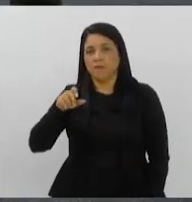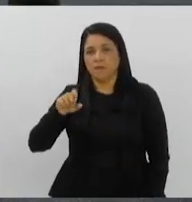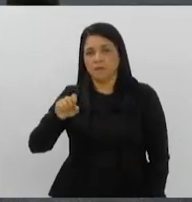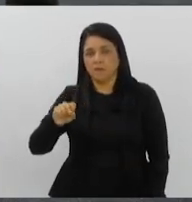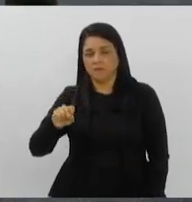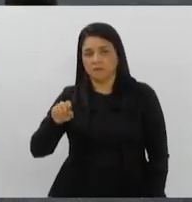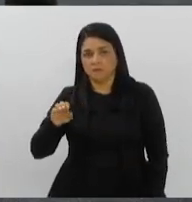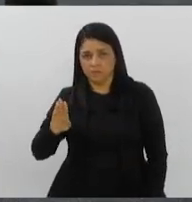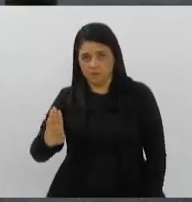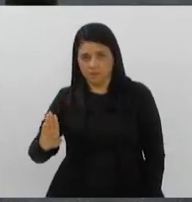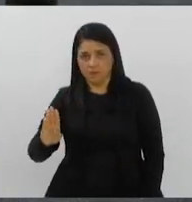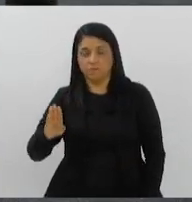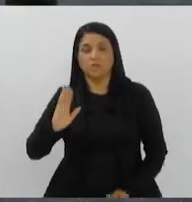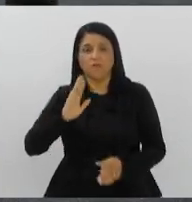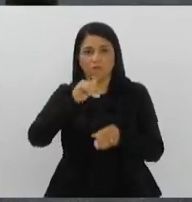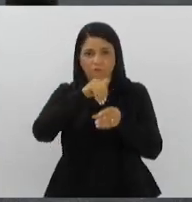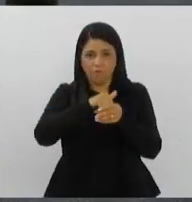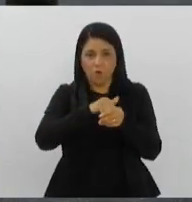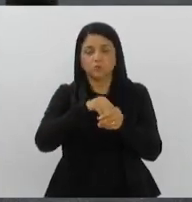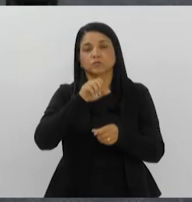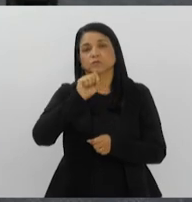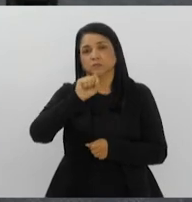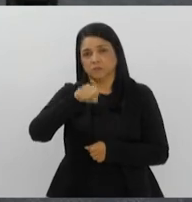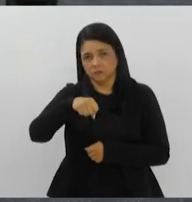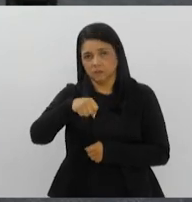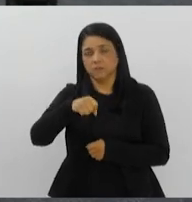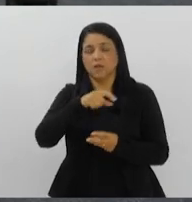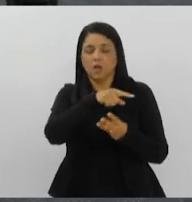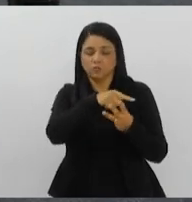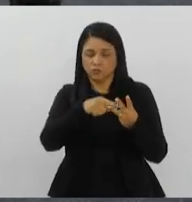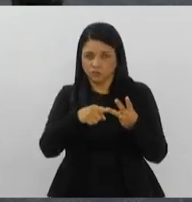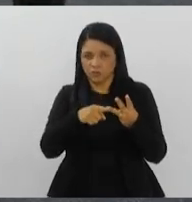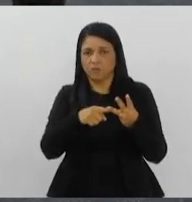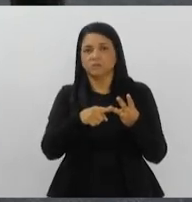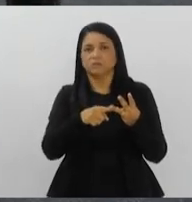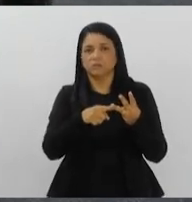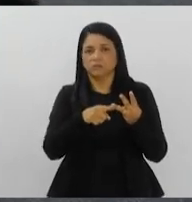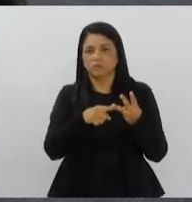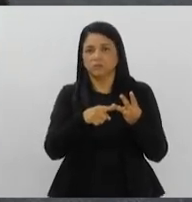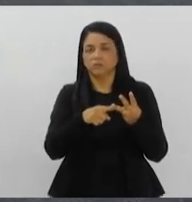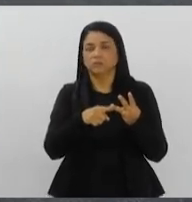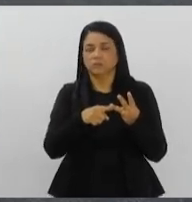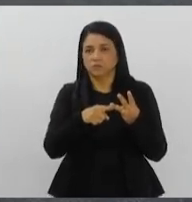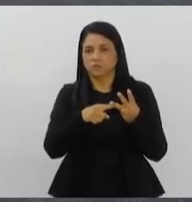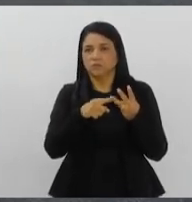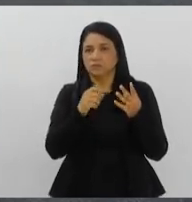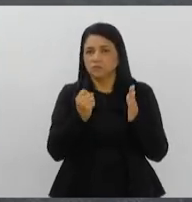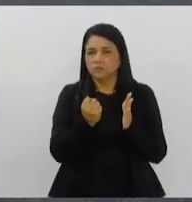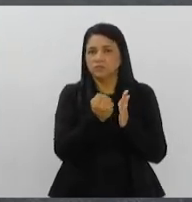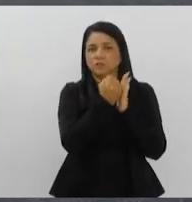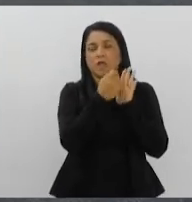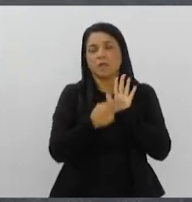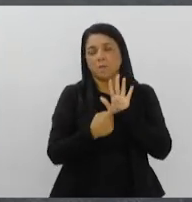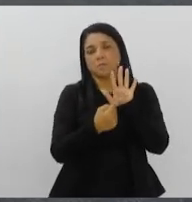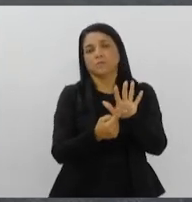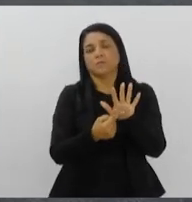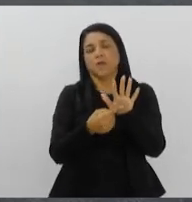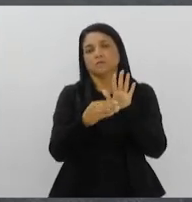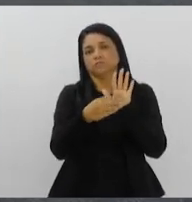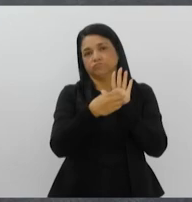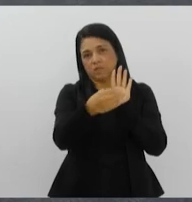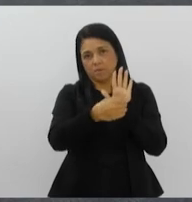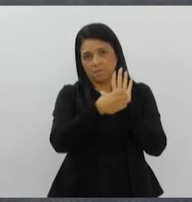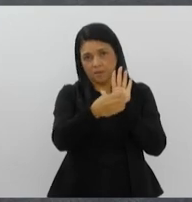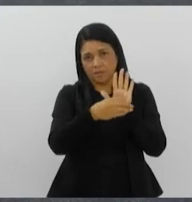eu encaminho o voto sim favorável aos três destaques apresentados pelo deputado Luiz Paulo,